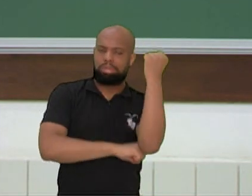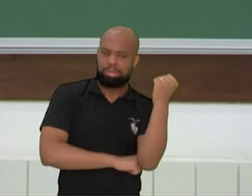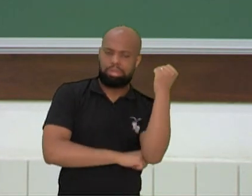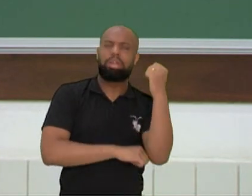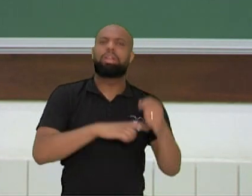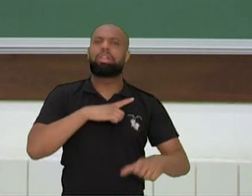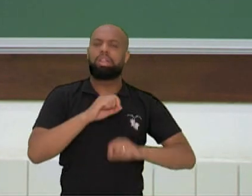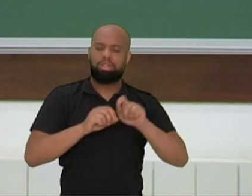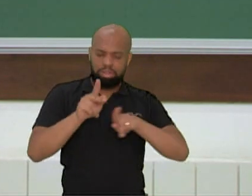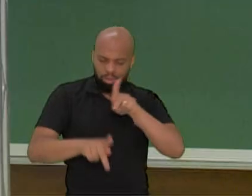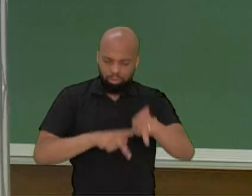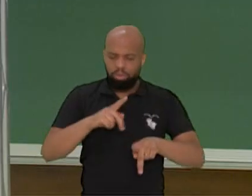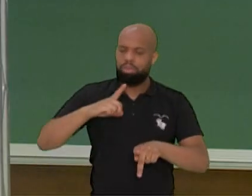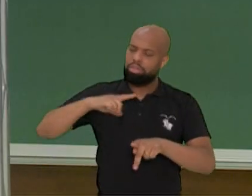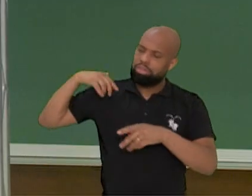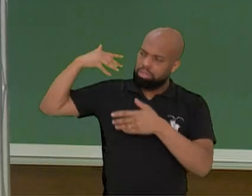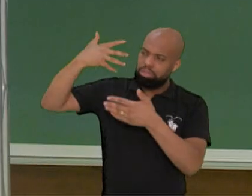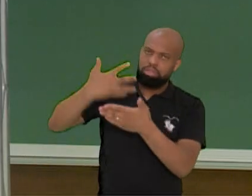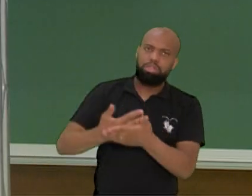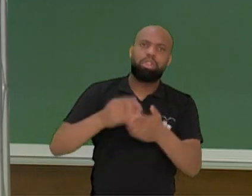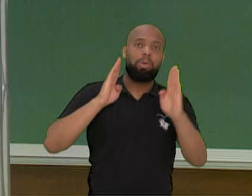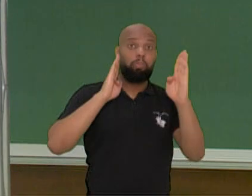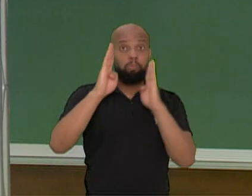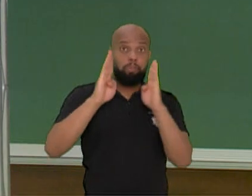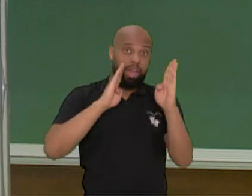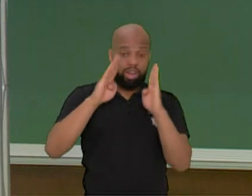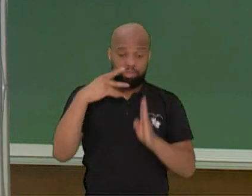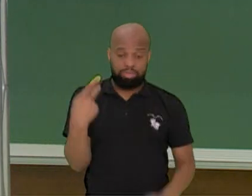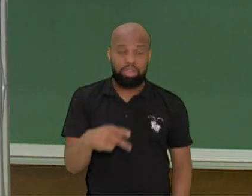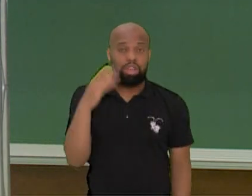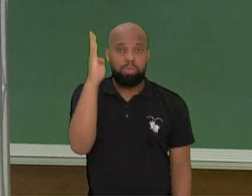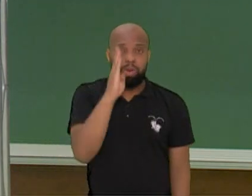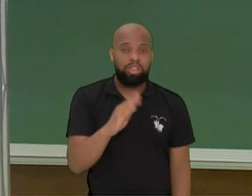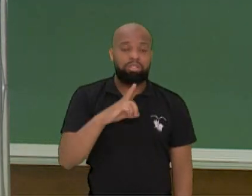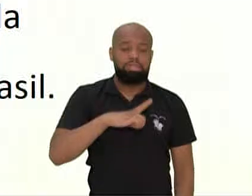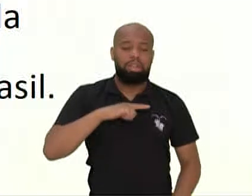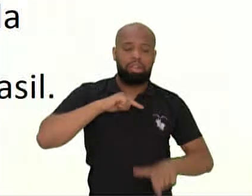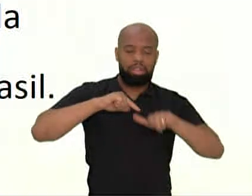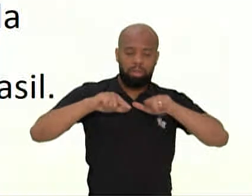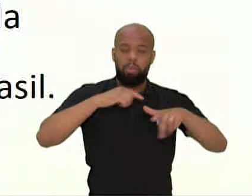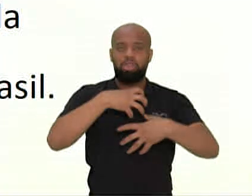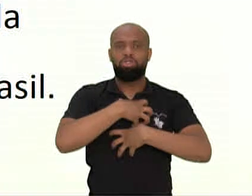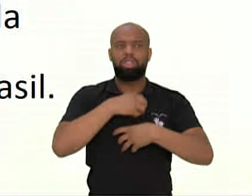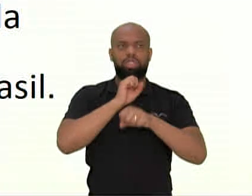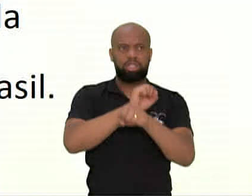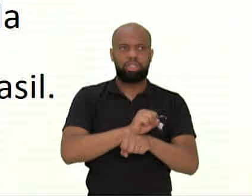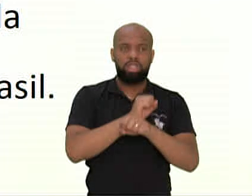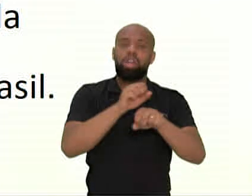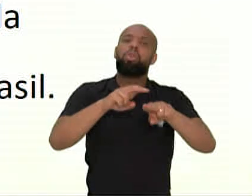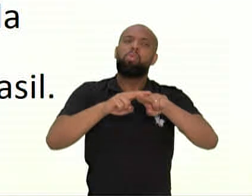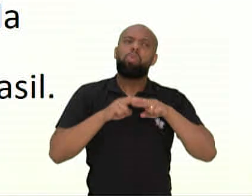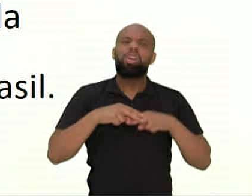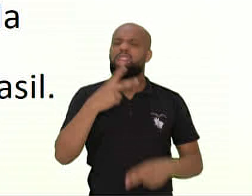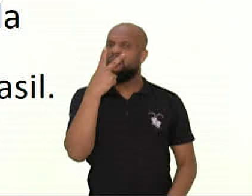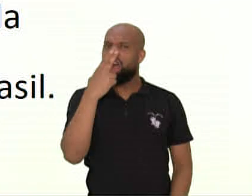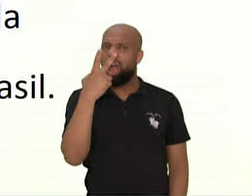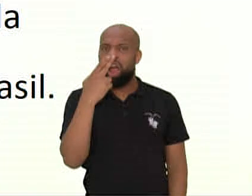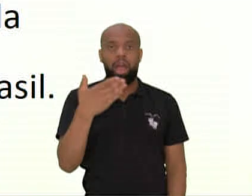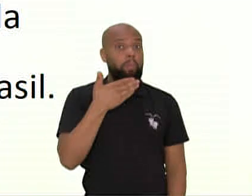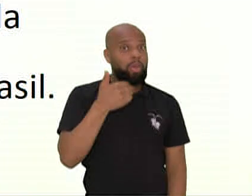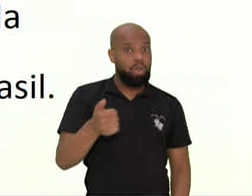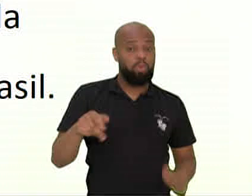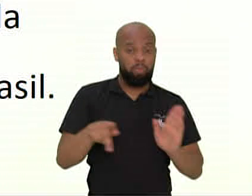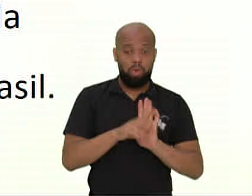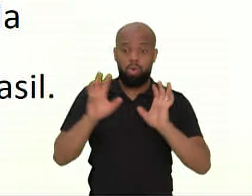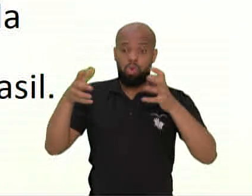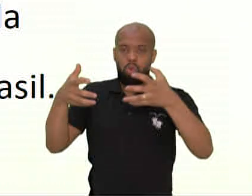população teve ao longo de todo o período que o Brasil teve trabalho escravos. Por isso eles consideram que seria melhor para eles,